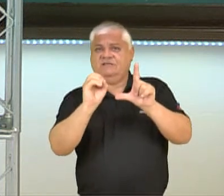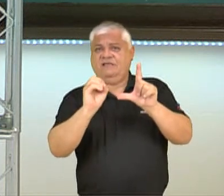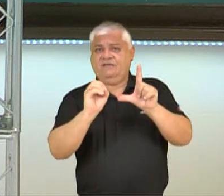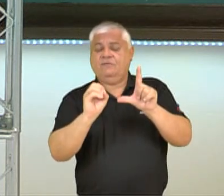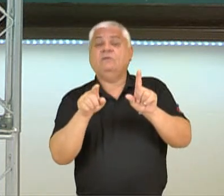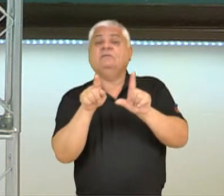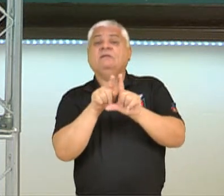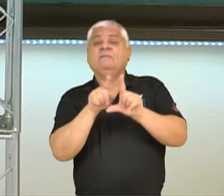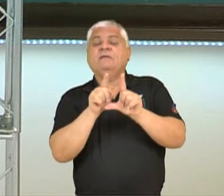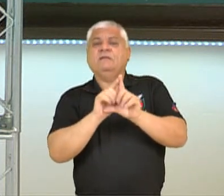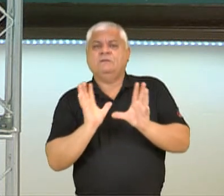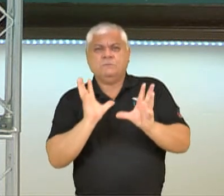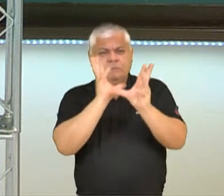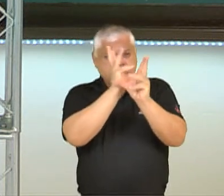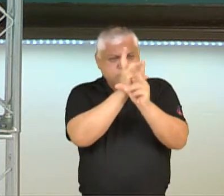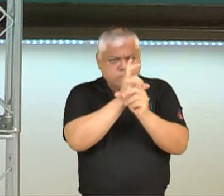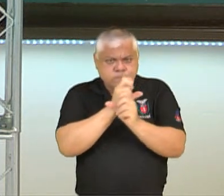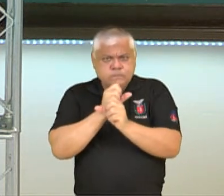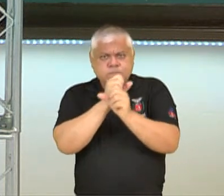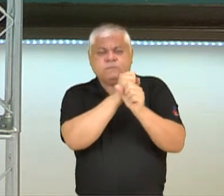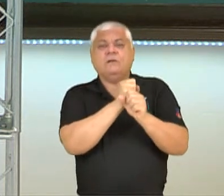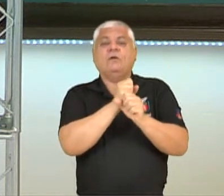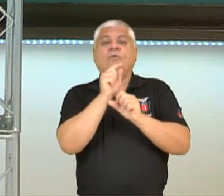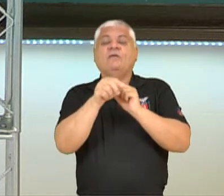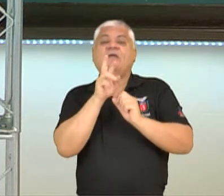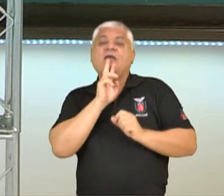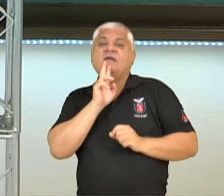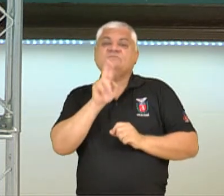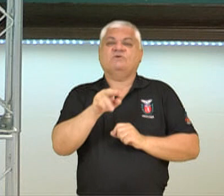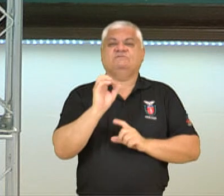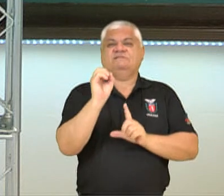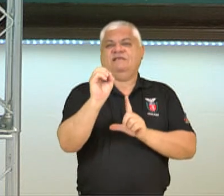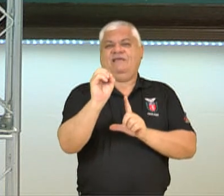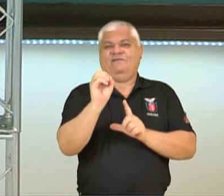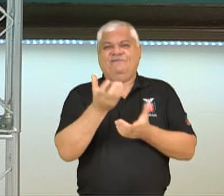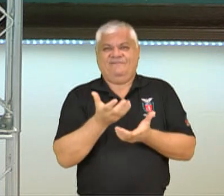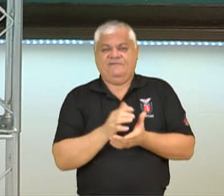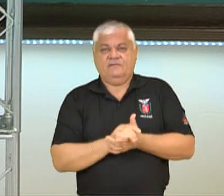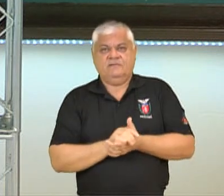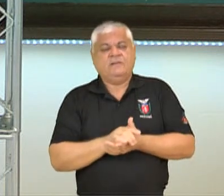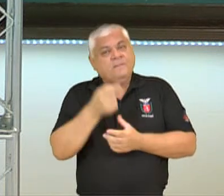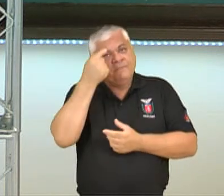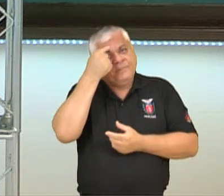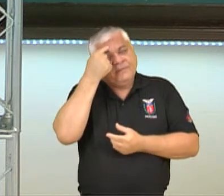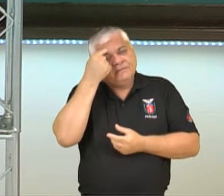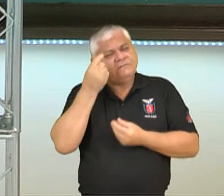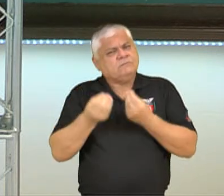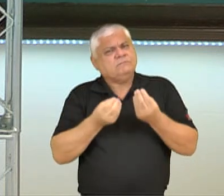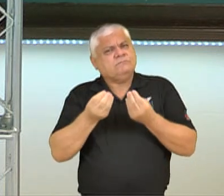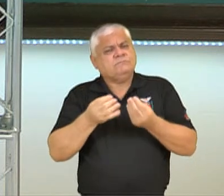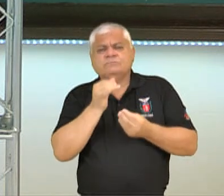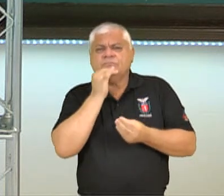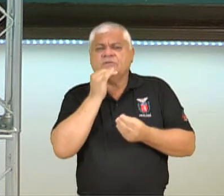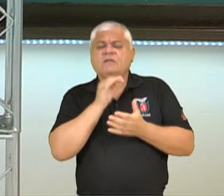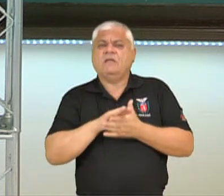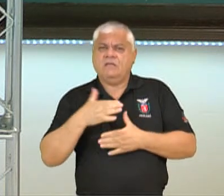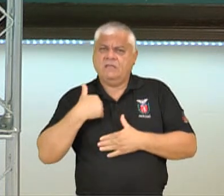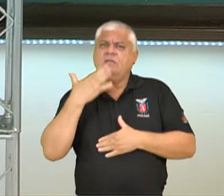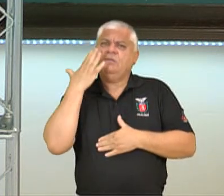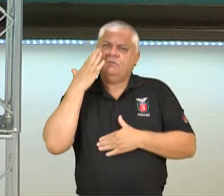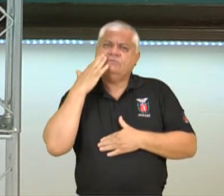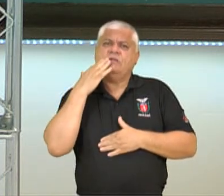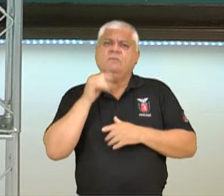os cálculos, esse valor vai fazer com que o resultado seja zero. Então pensando dessa forma, eu sei que lá